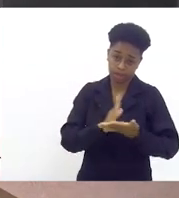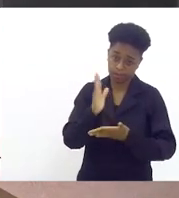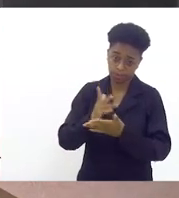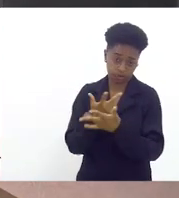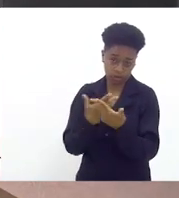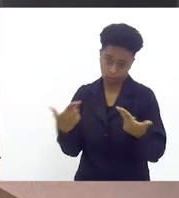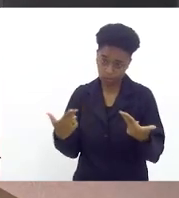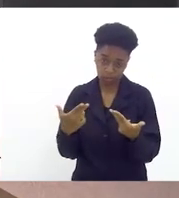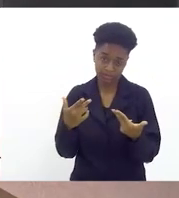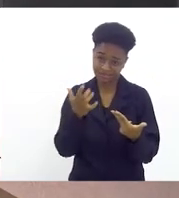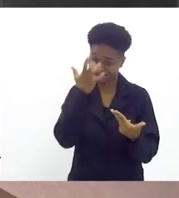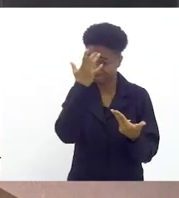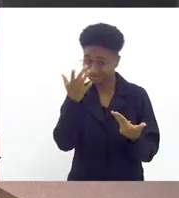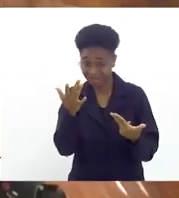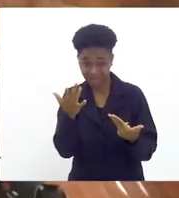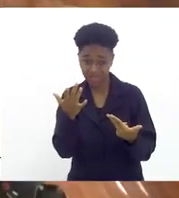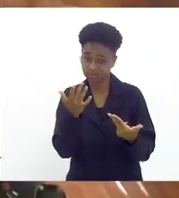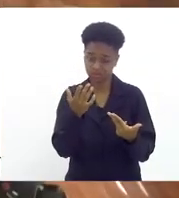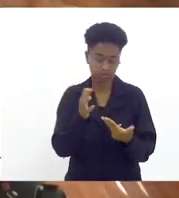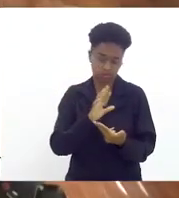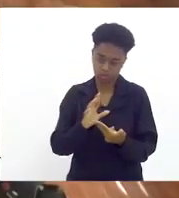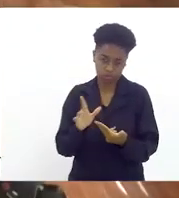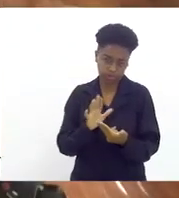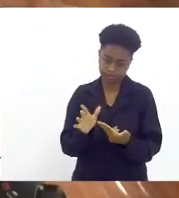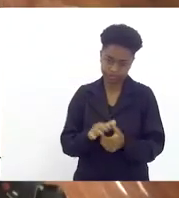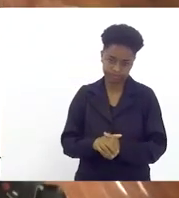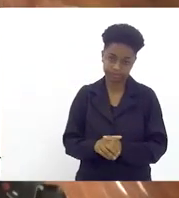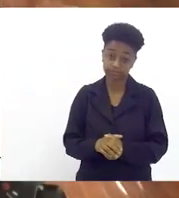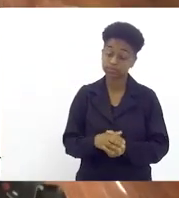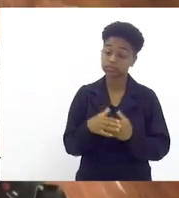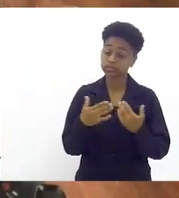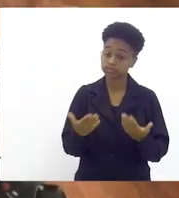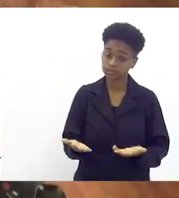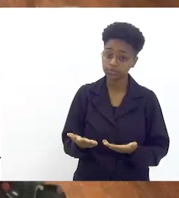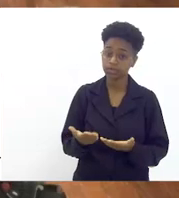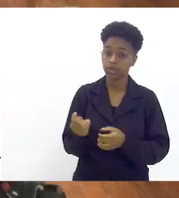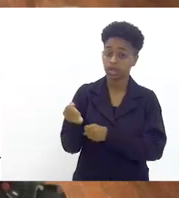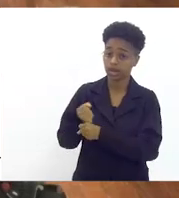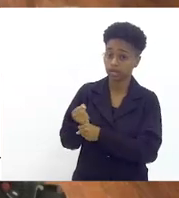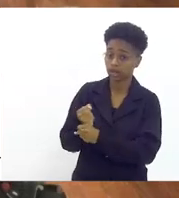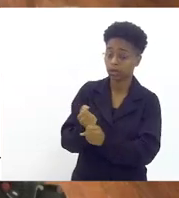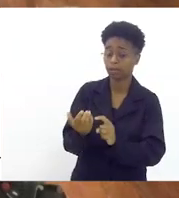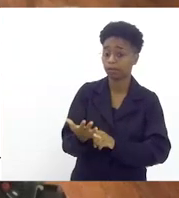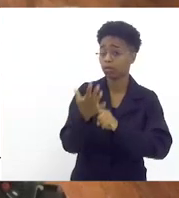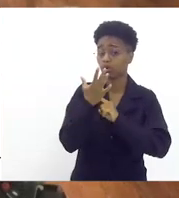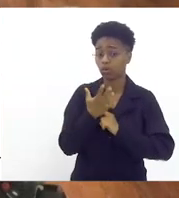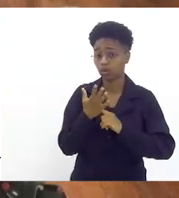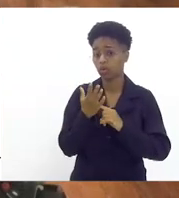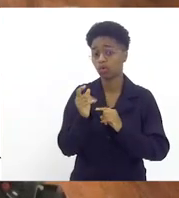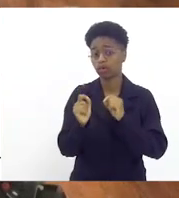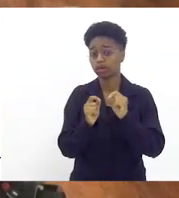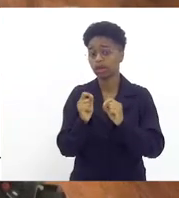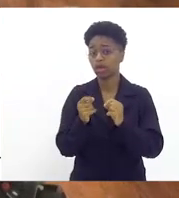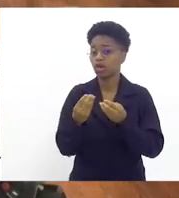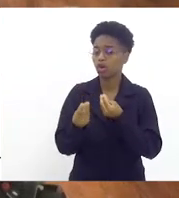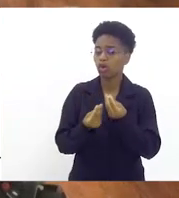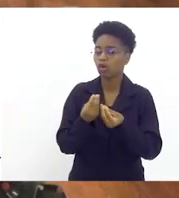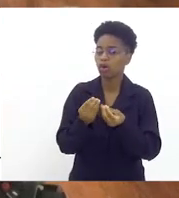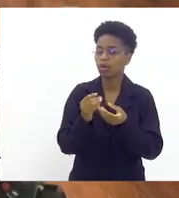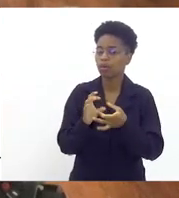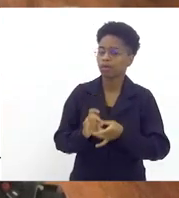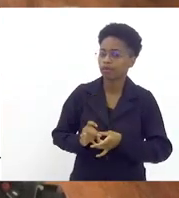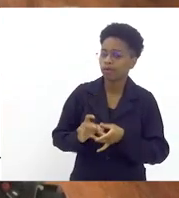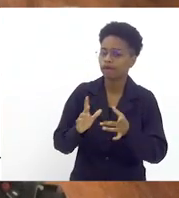né, com tanta facilidade para a nossa população. E aí esses últimos anos me mostraram muito o quanto a disposição ela é importante, né,